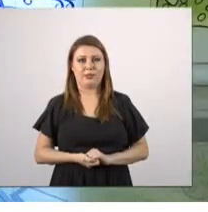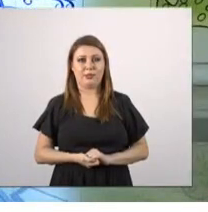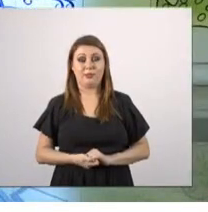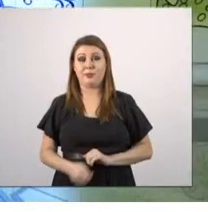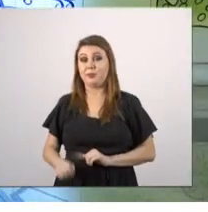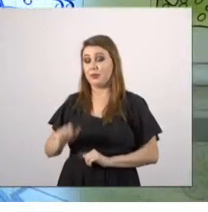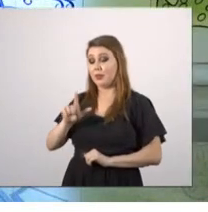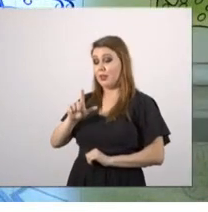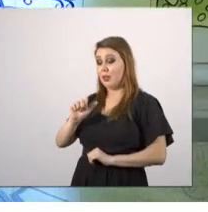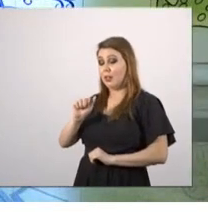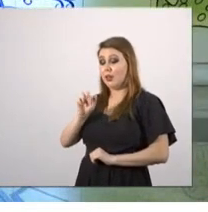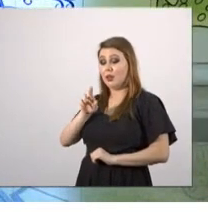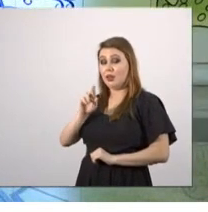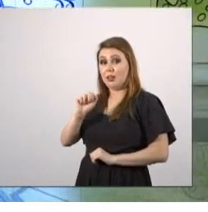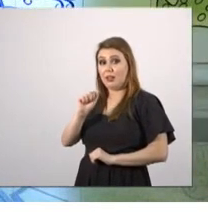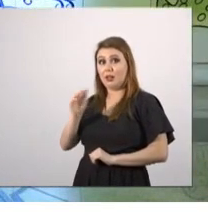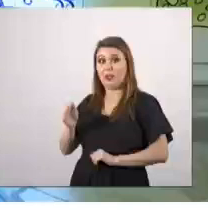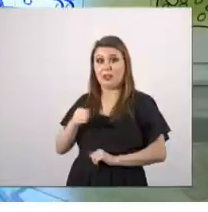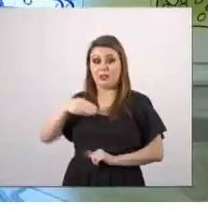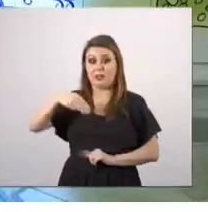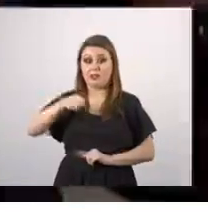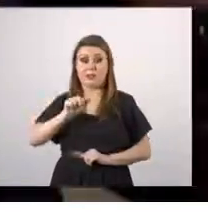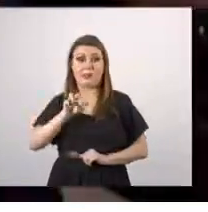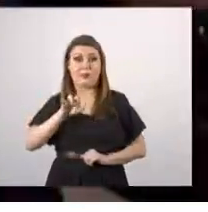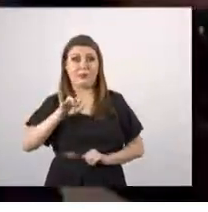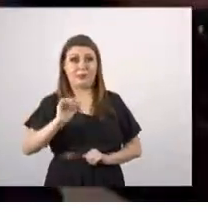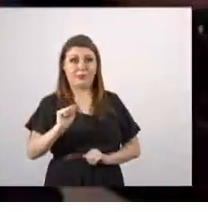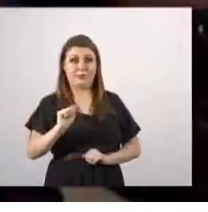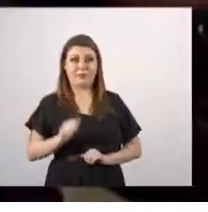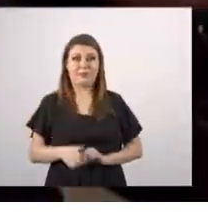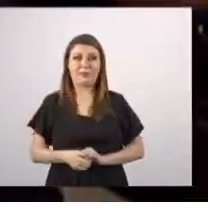Flora Maria Patti Trento.